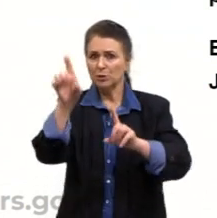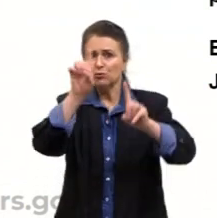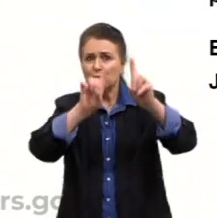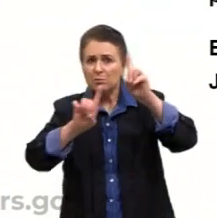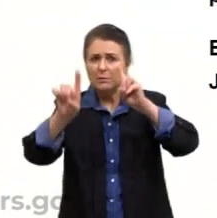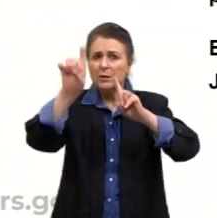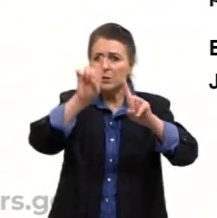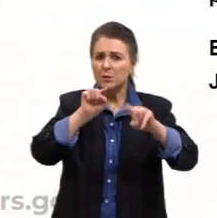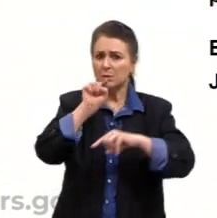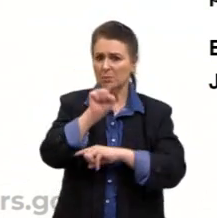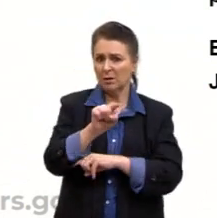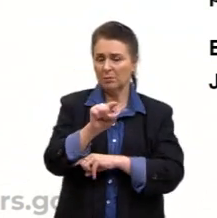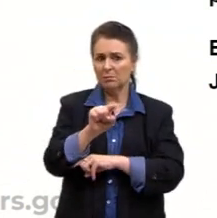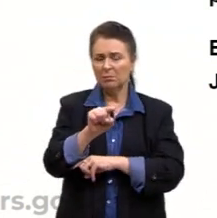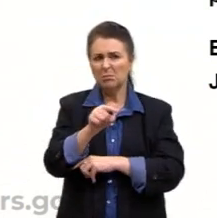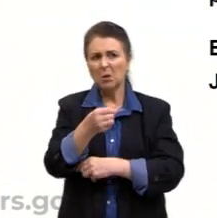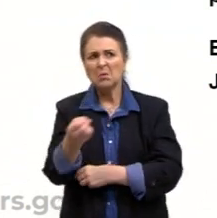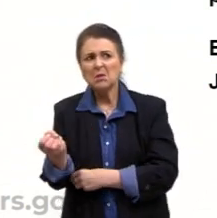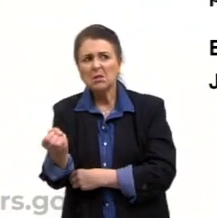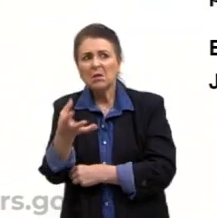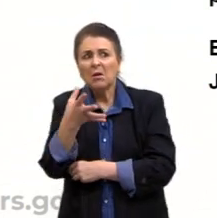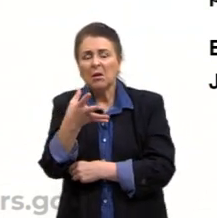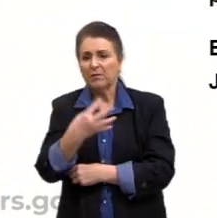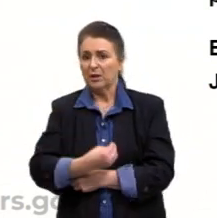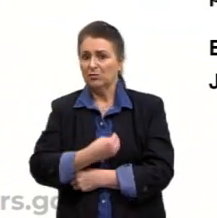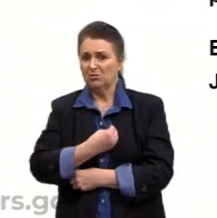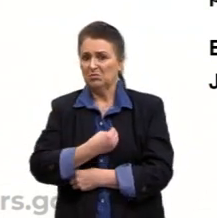ele, seria uma novidade de vida